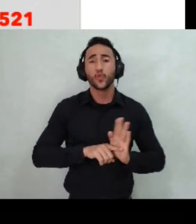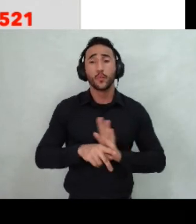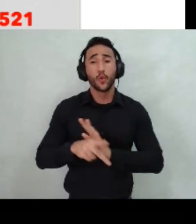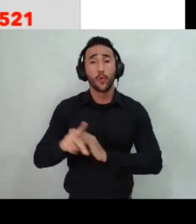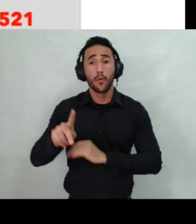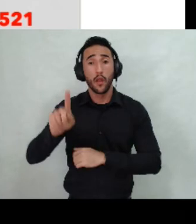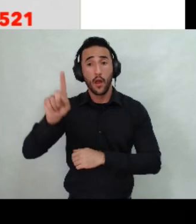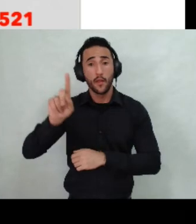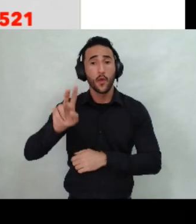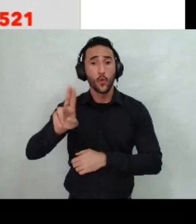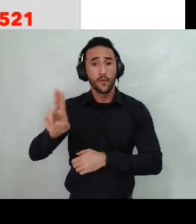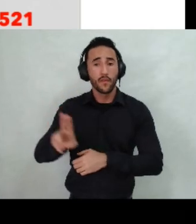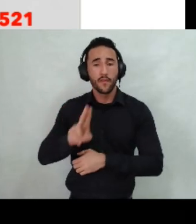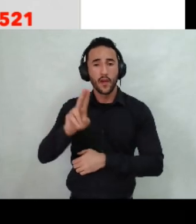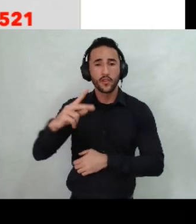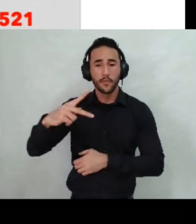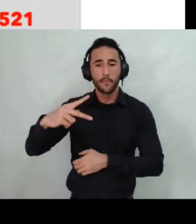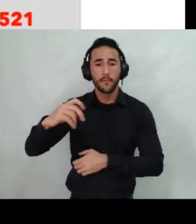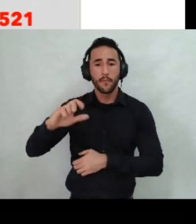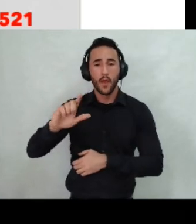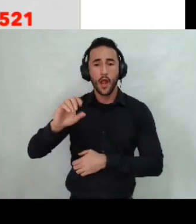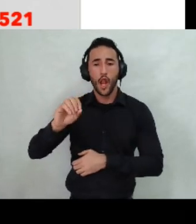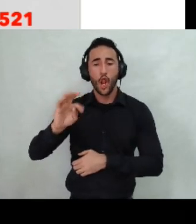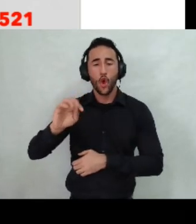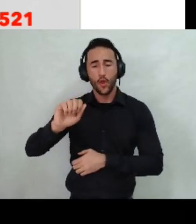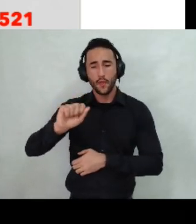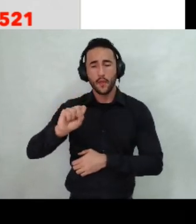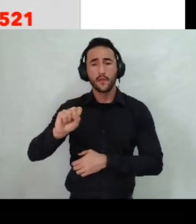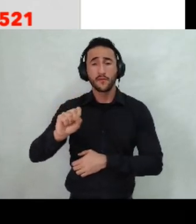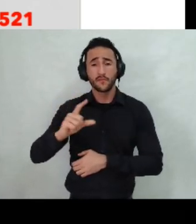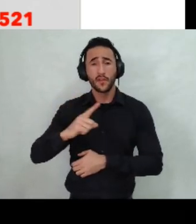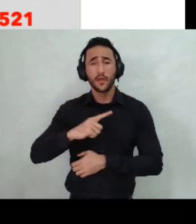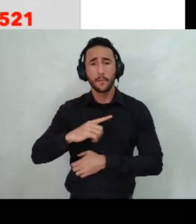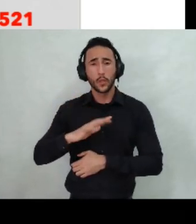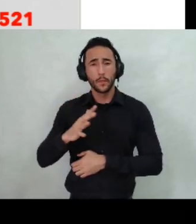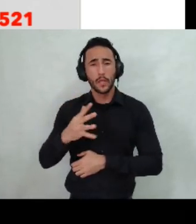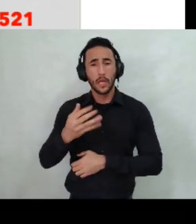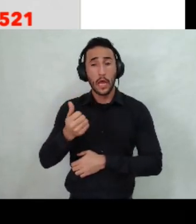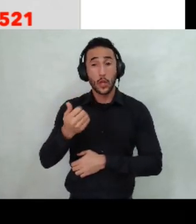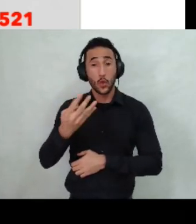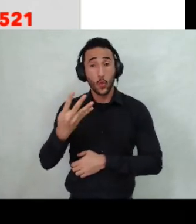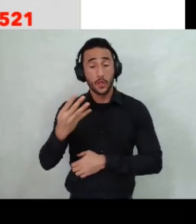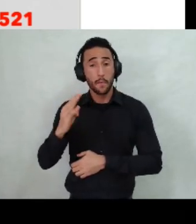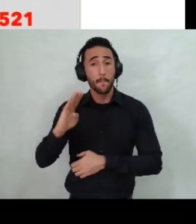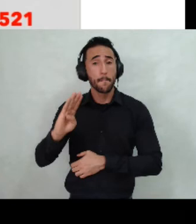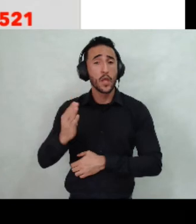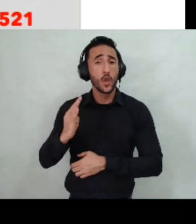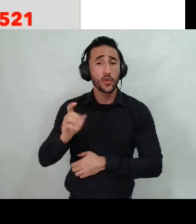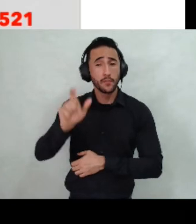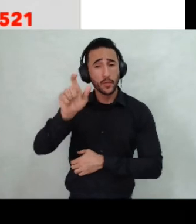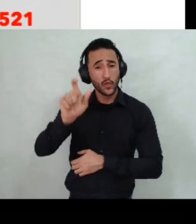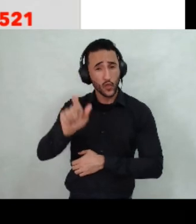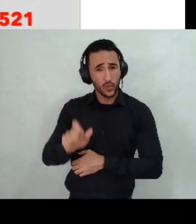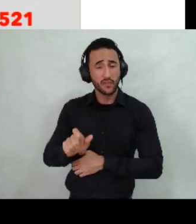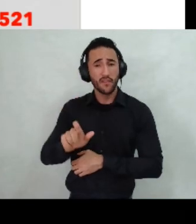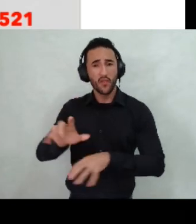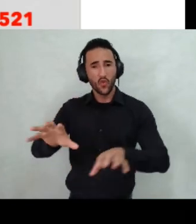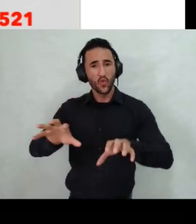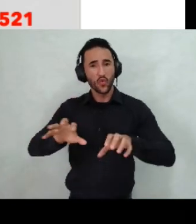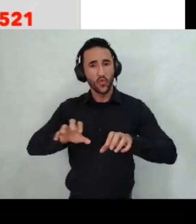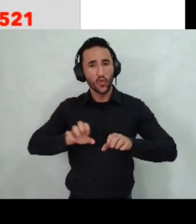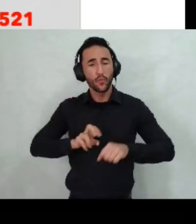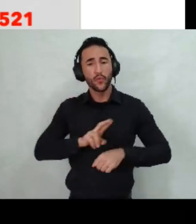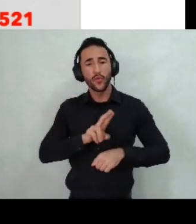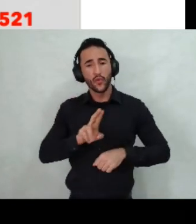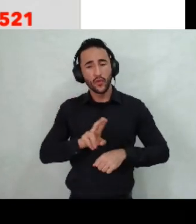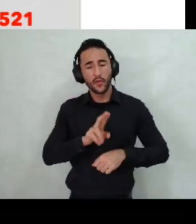hoje alguma coisa em torno de 14 milhões de pessoas infectadas, usando um teste com todos os problemas de acurácia que a